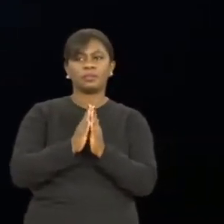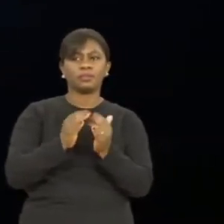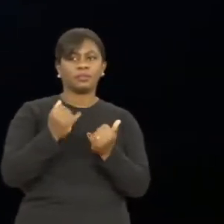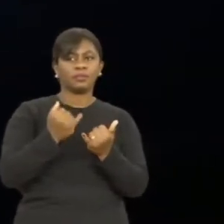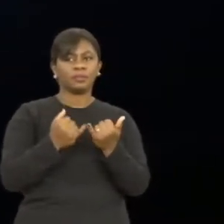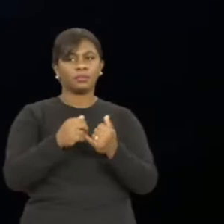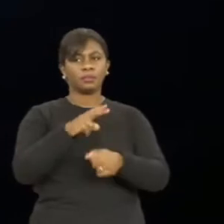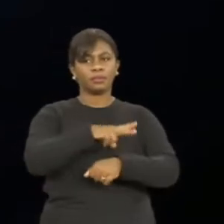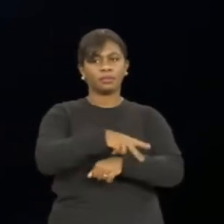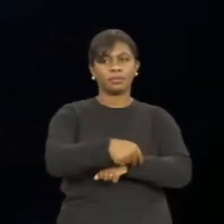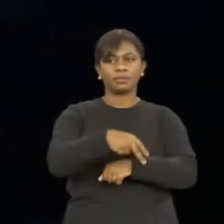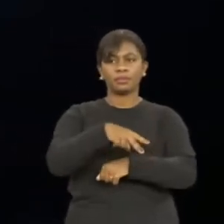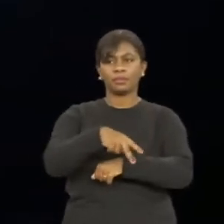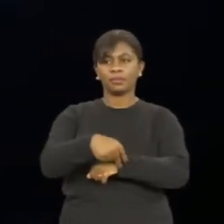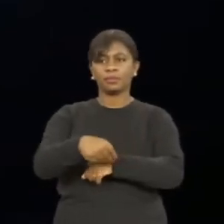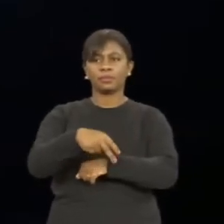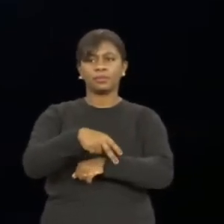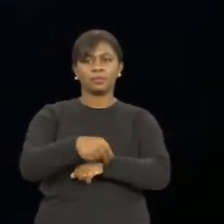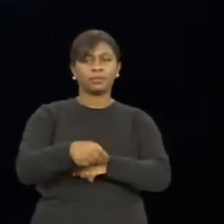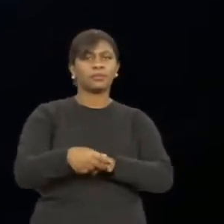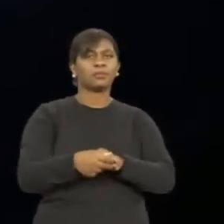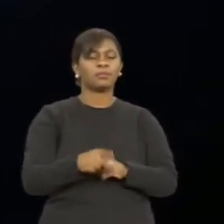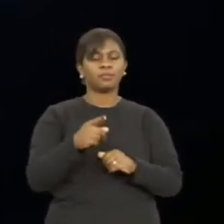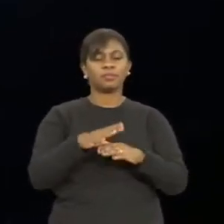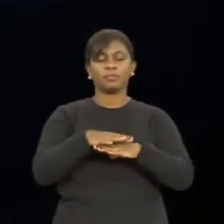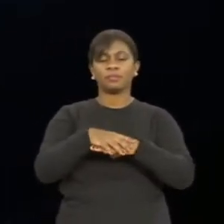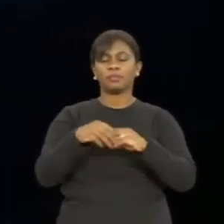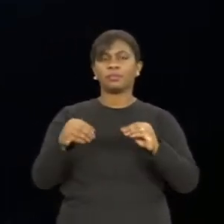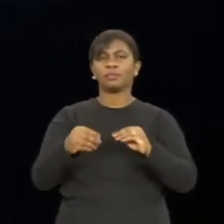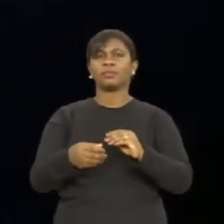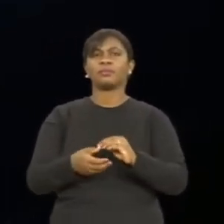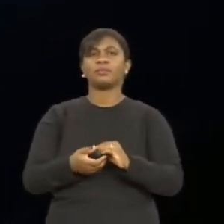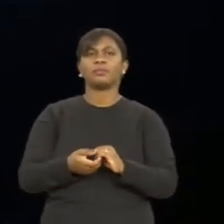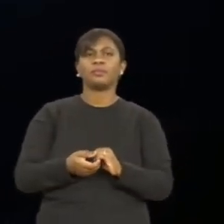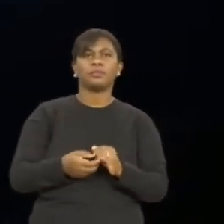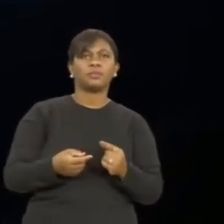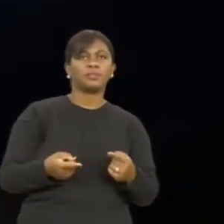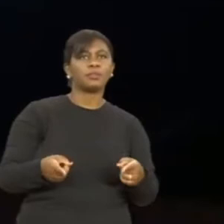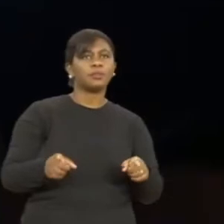ser curado desse pecado. Você vai ser curado dessa situação.